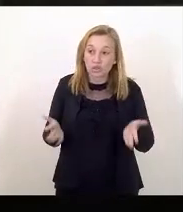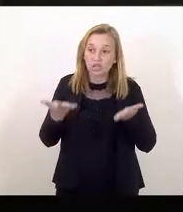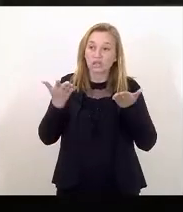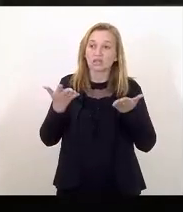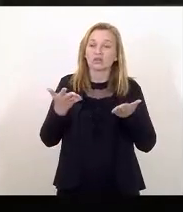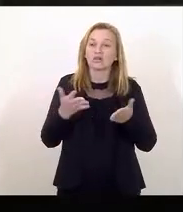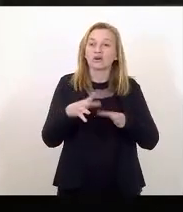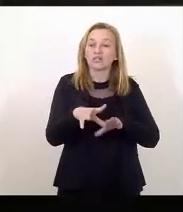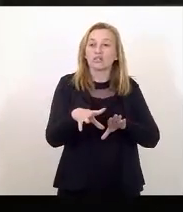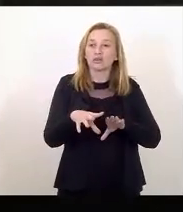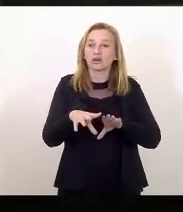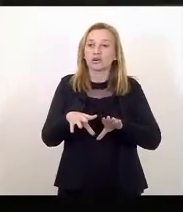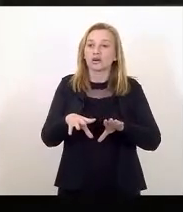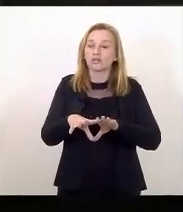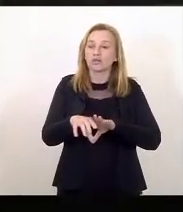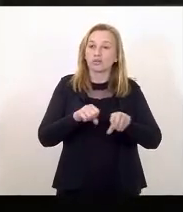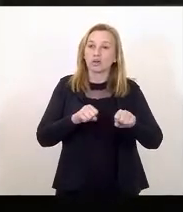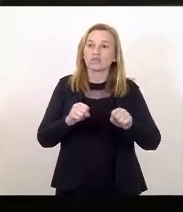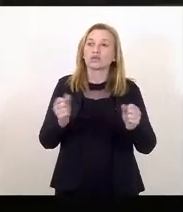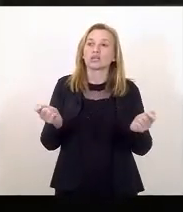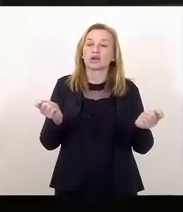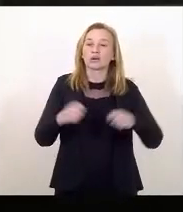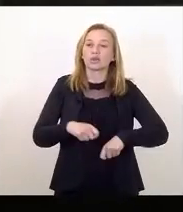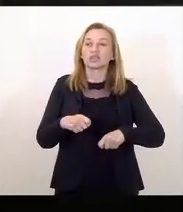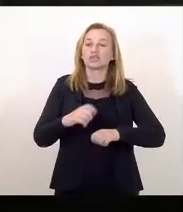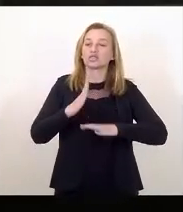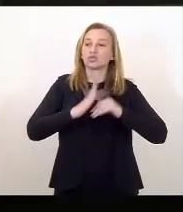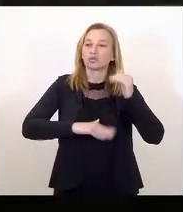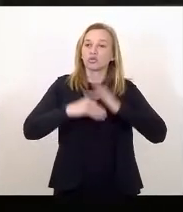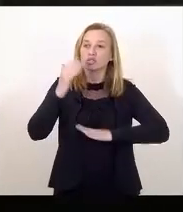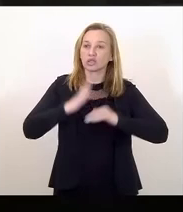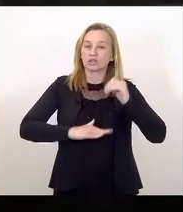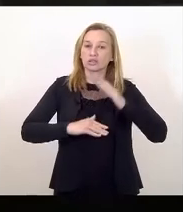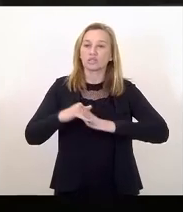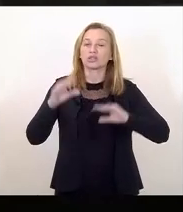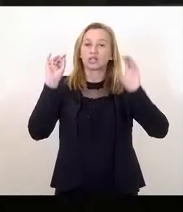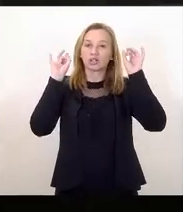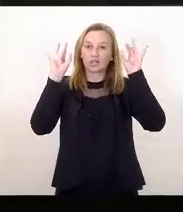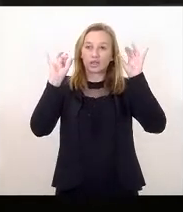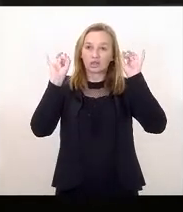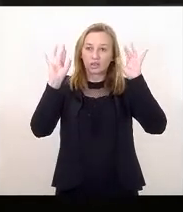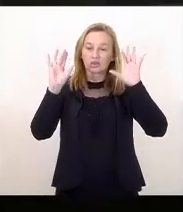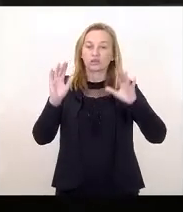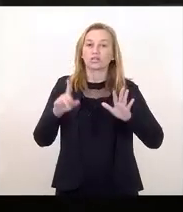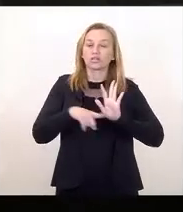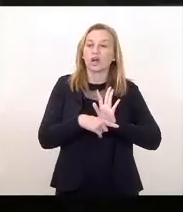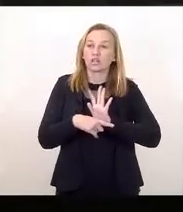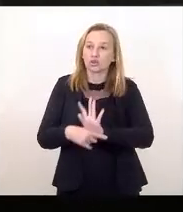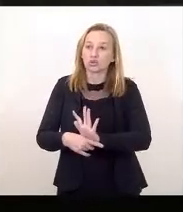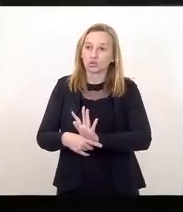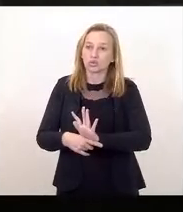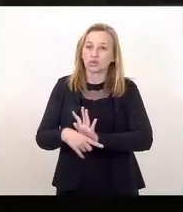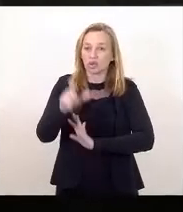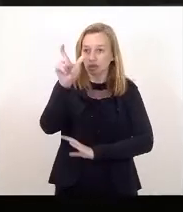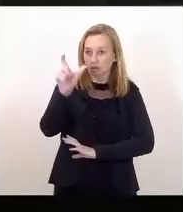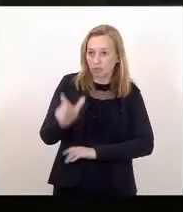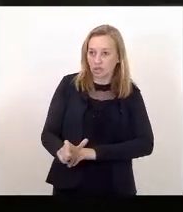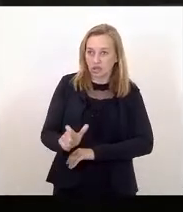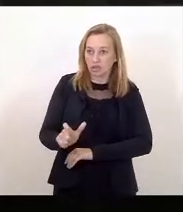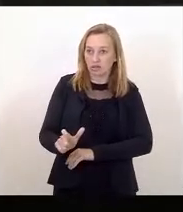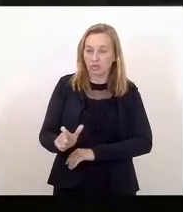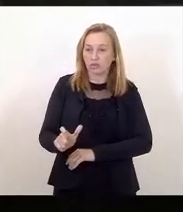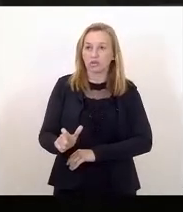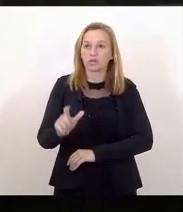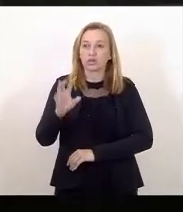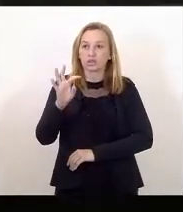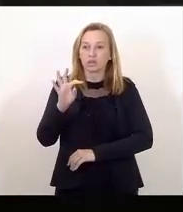formação e à capacitação de profissionais especializados no atendimento à pessoa com o